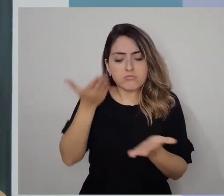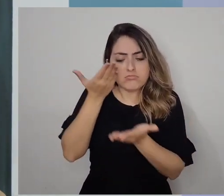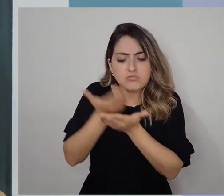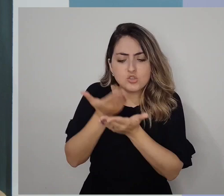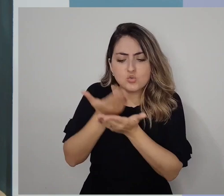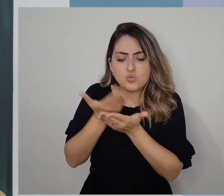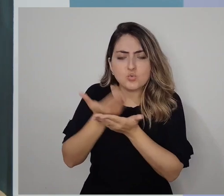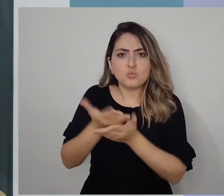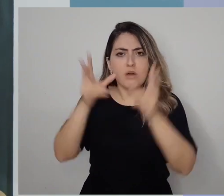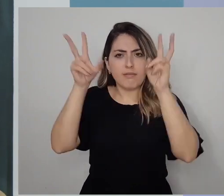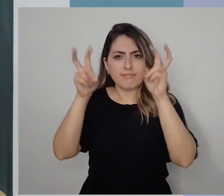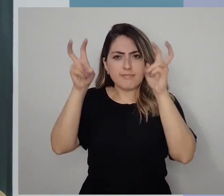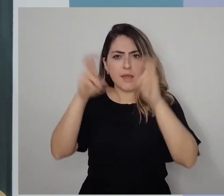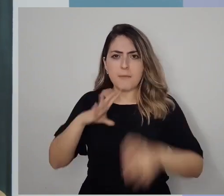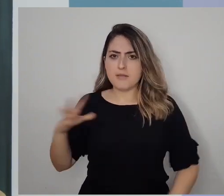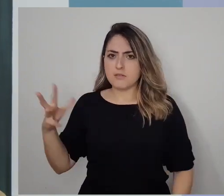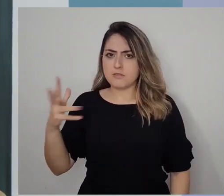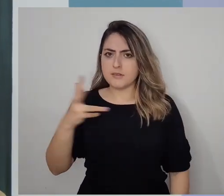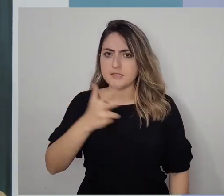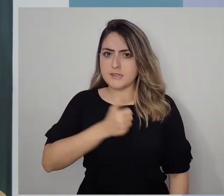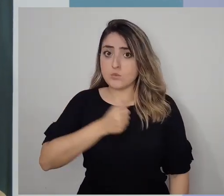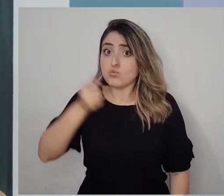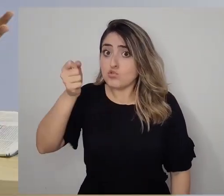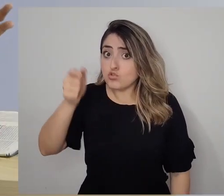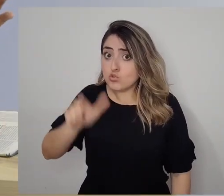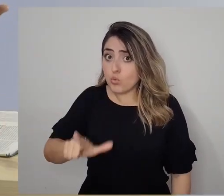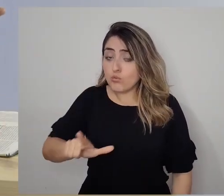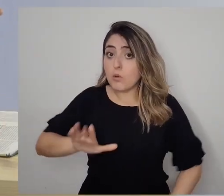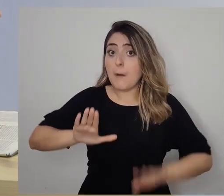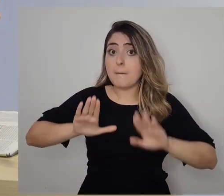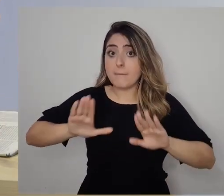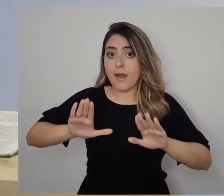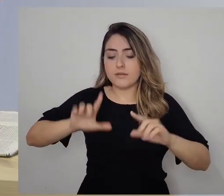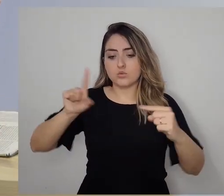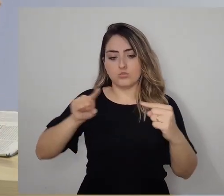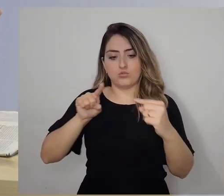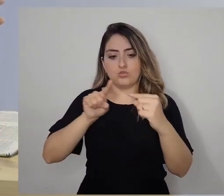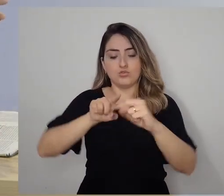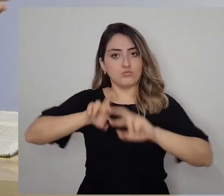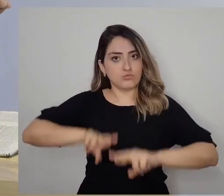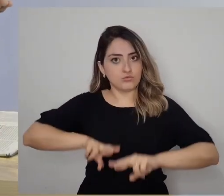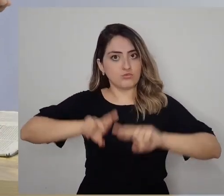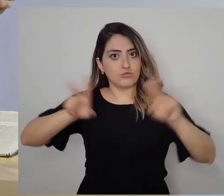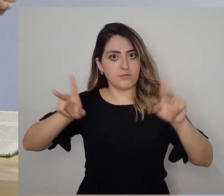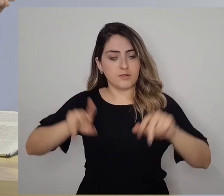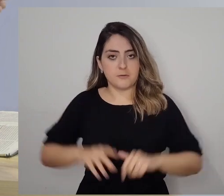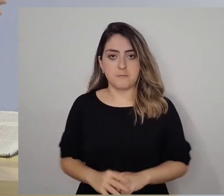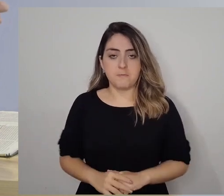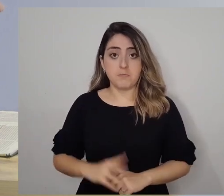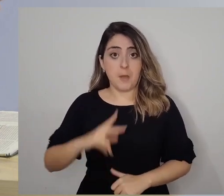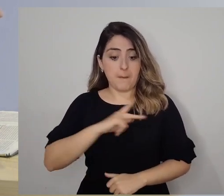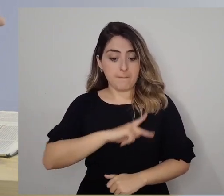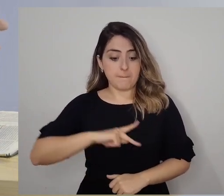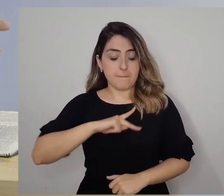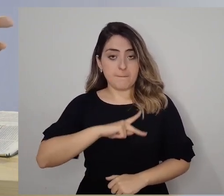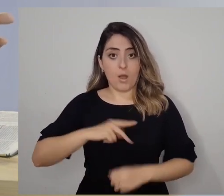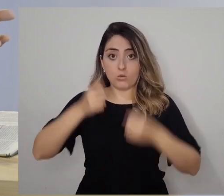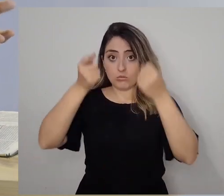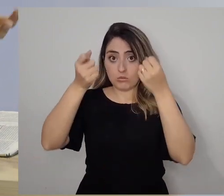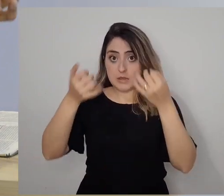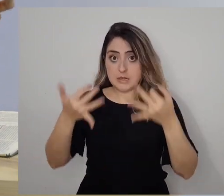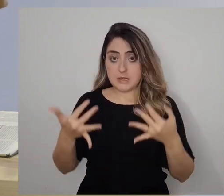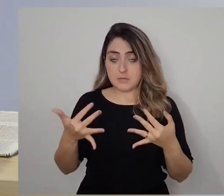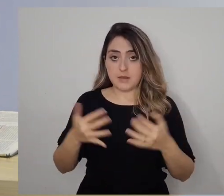10, Paulo fala de novo da nossa salvação, mas agora é como se o ponto de vista fosse de baixo para